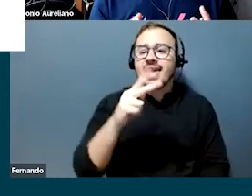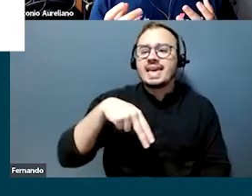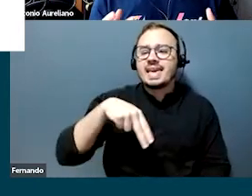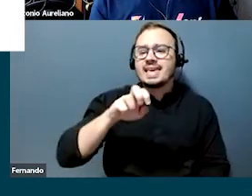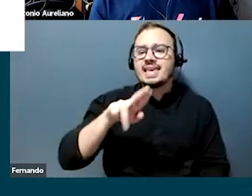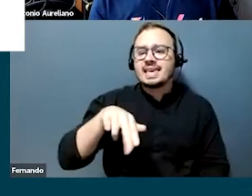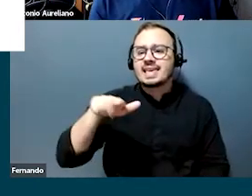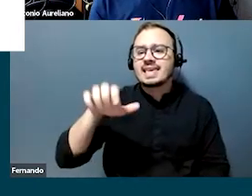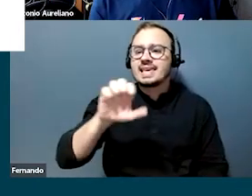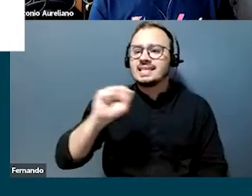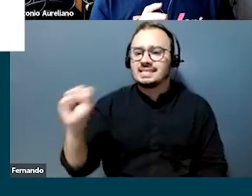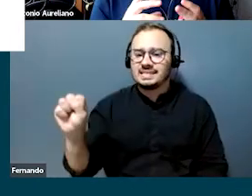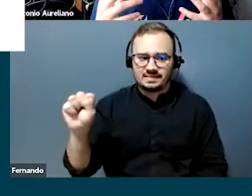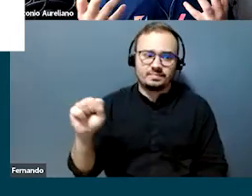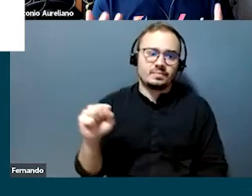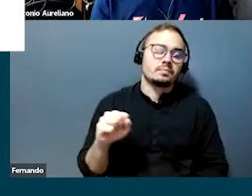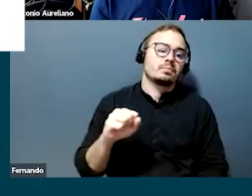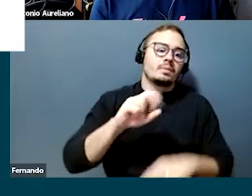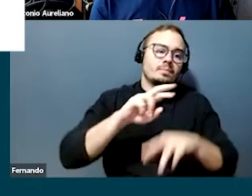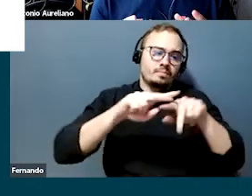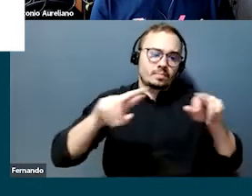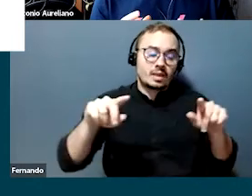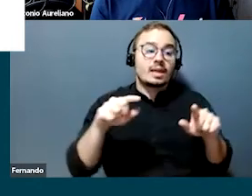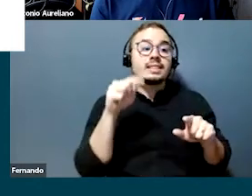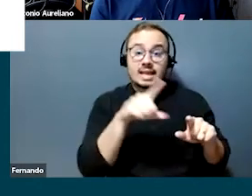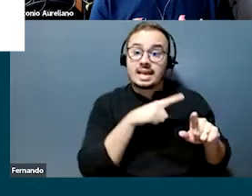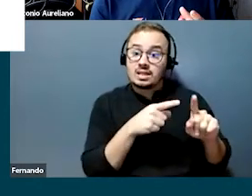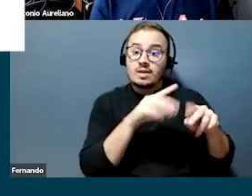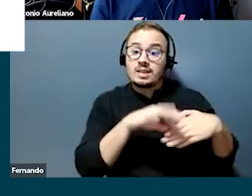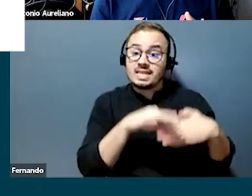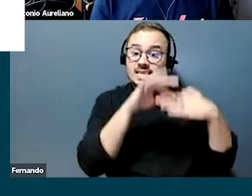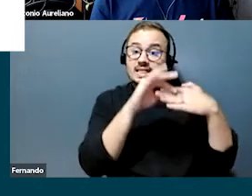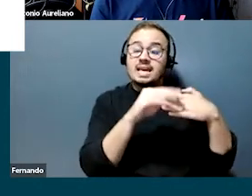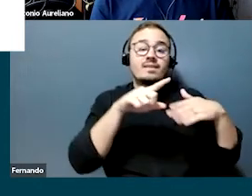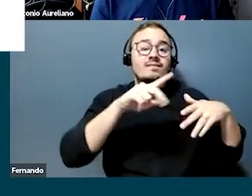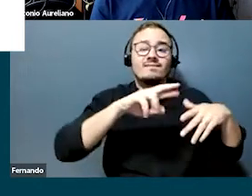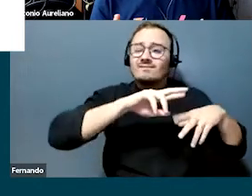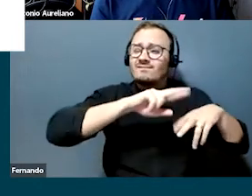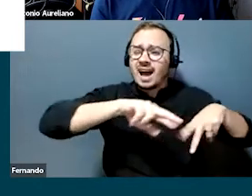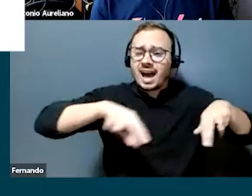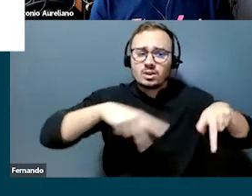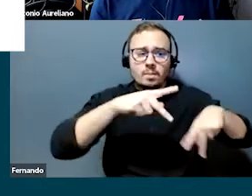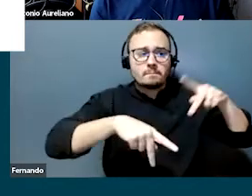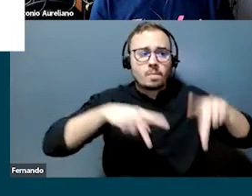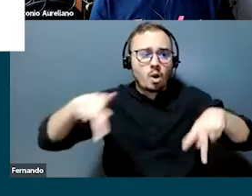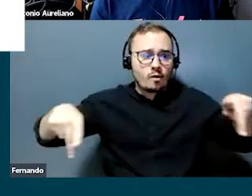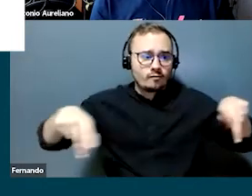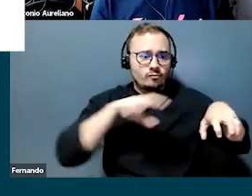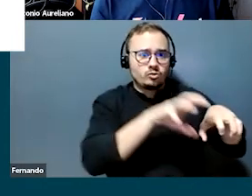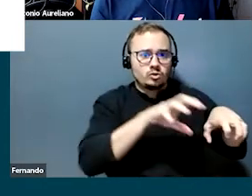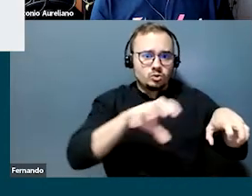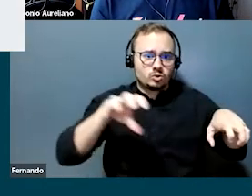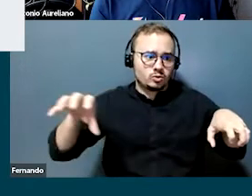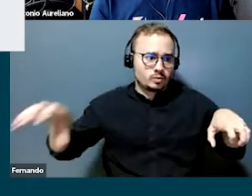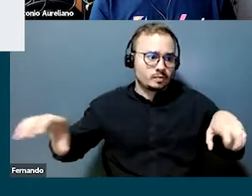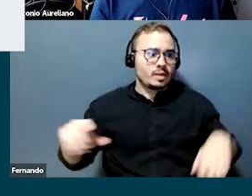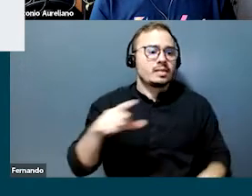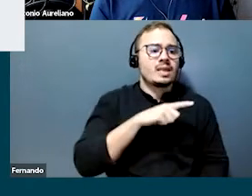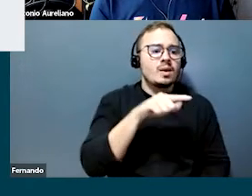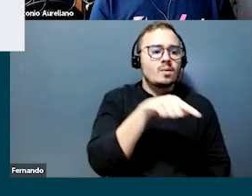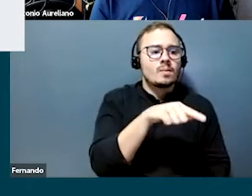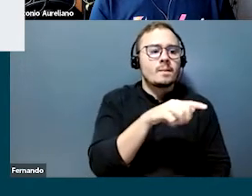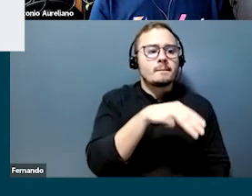historiografia detalhada, a gente tem vários povos sob o comando de Henrique Dias, e um desses povos é os Macuá.